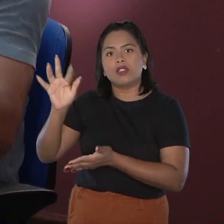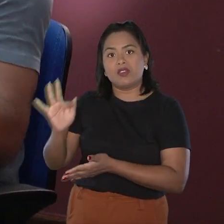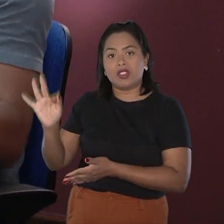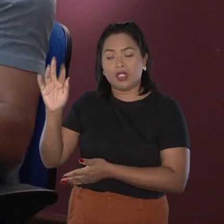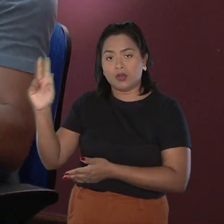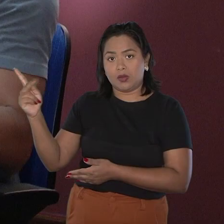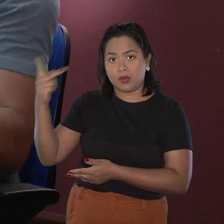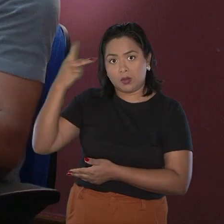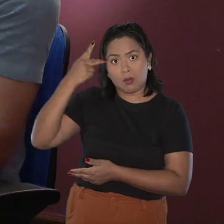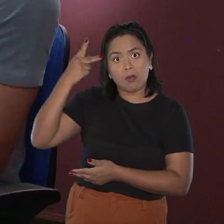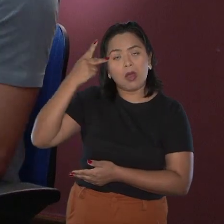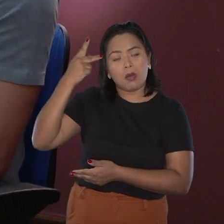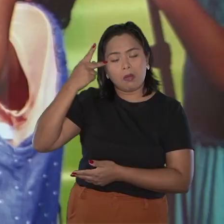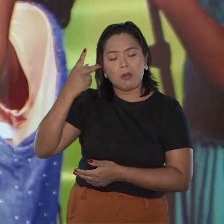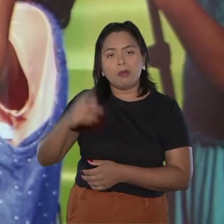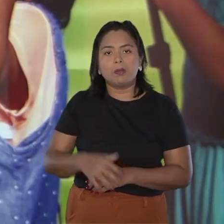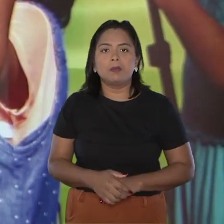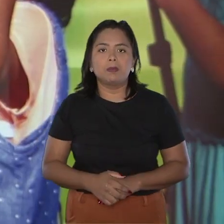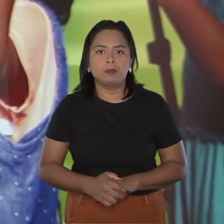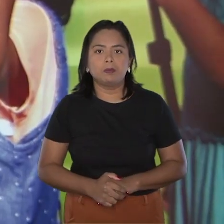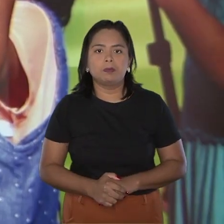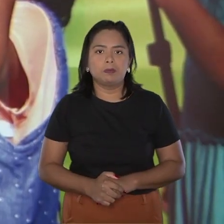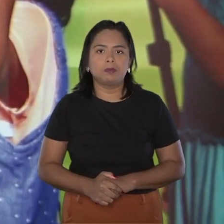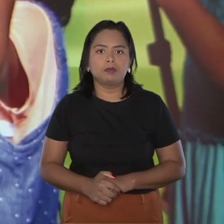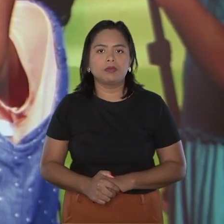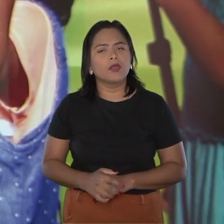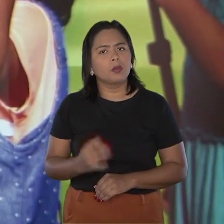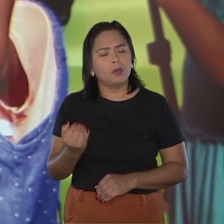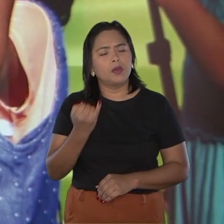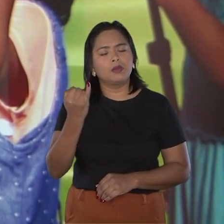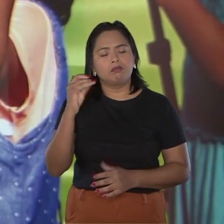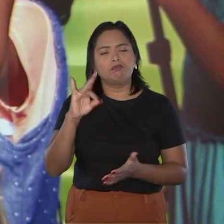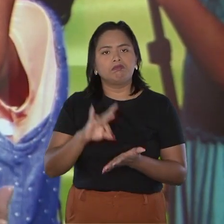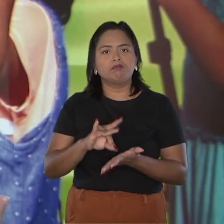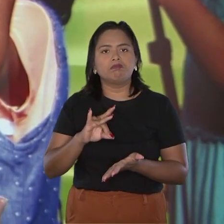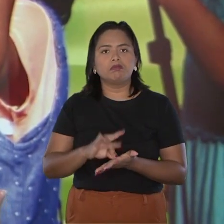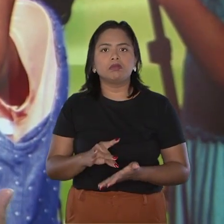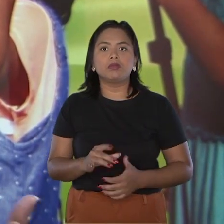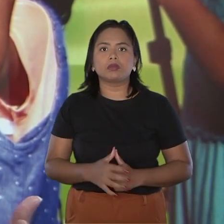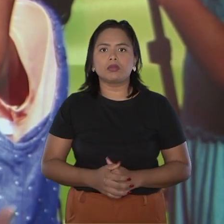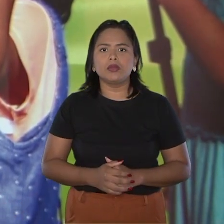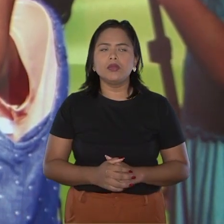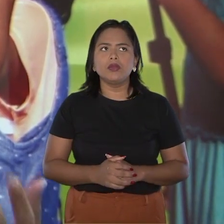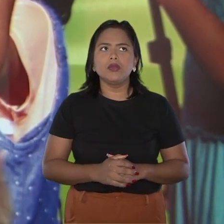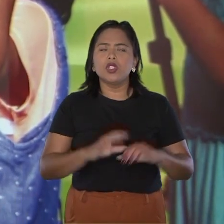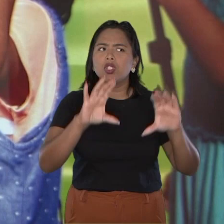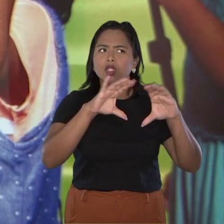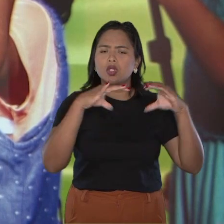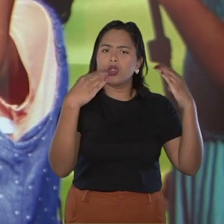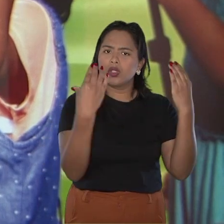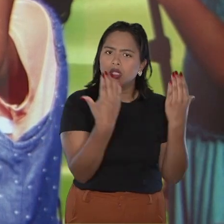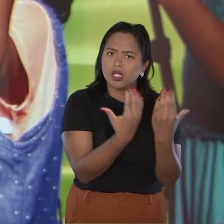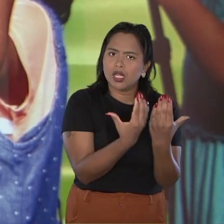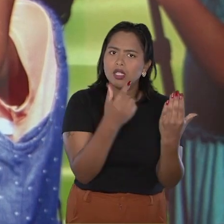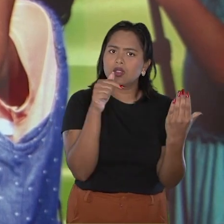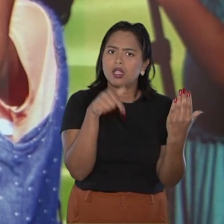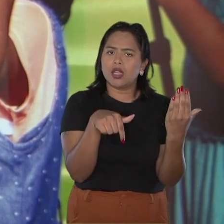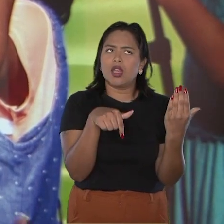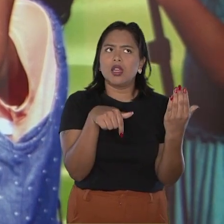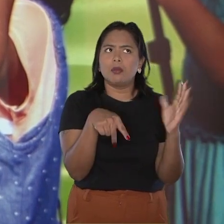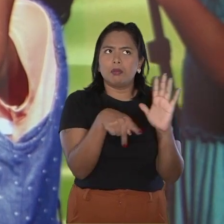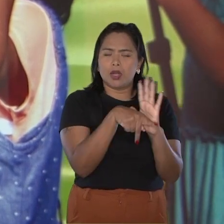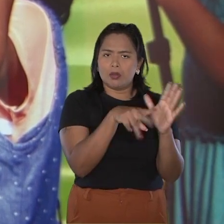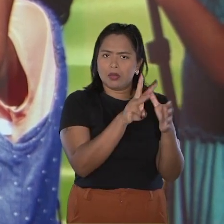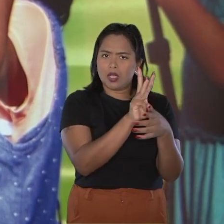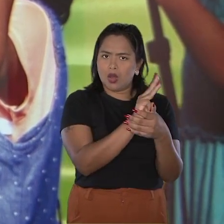tamanha importância dessa temática é muito importante mesmo é esse congresso ele é realizado pela Universidade Federal